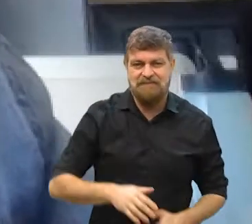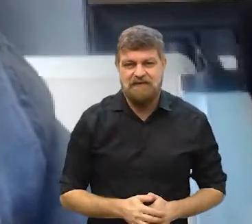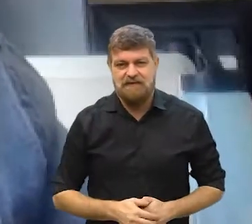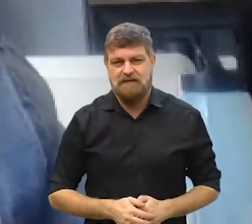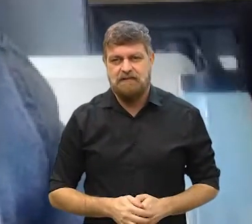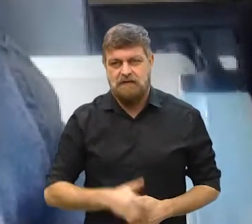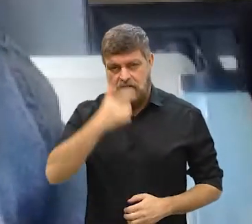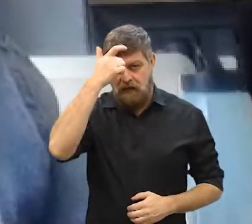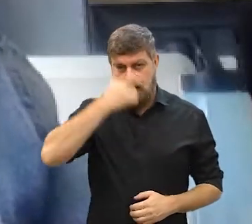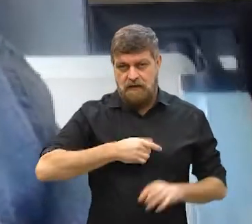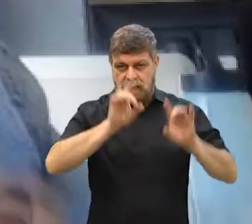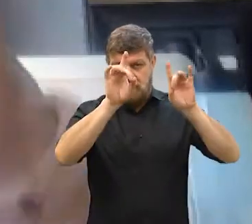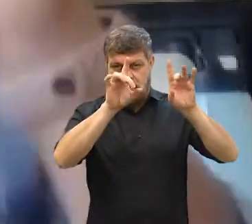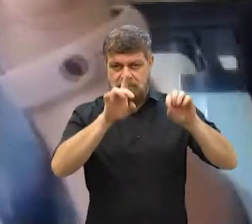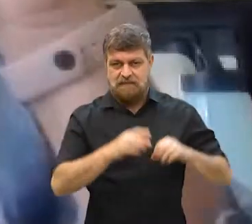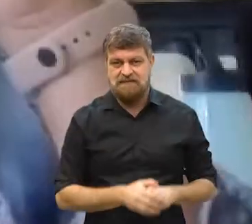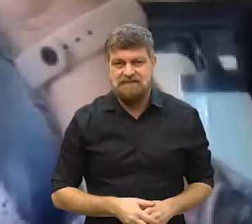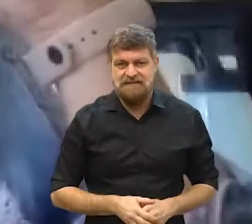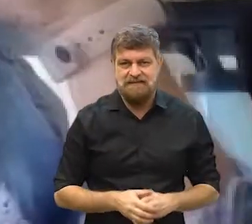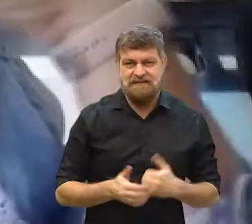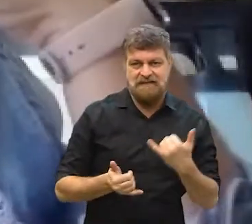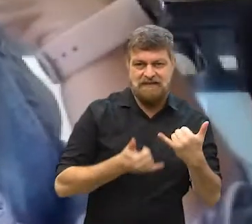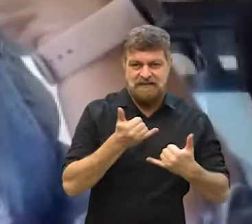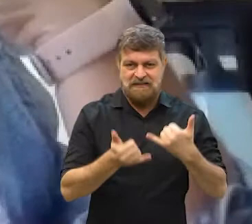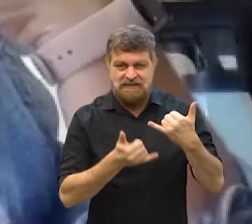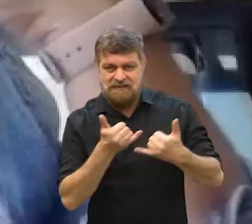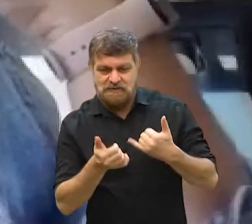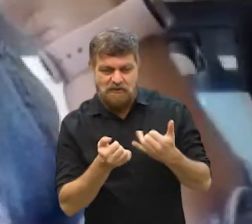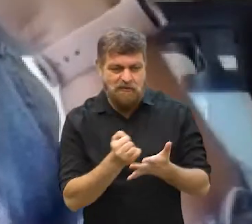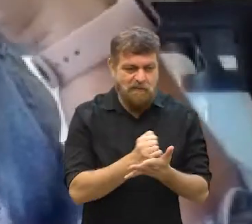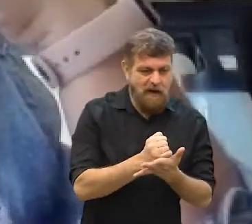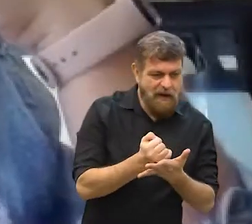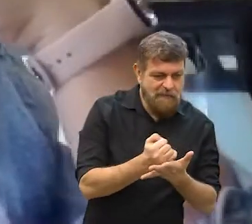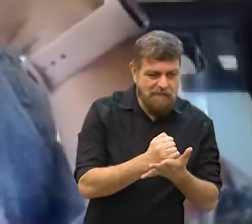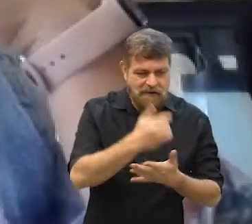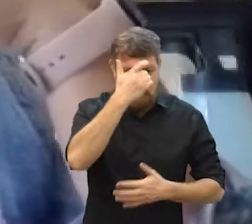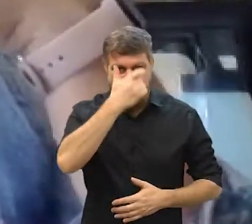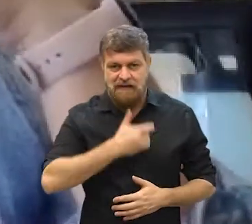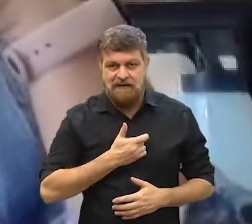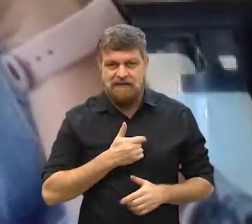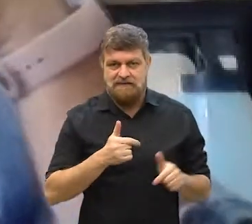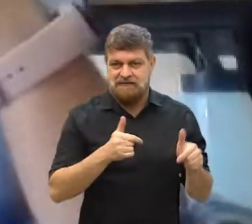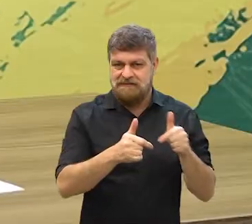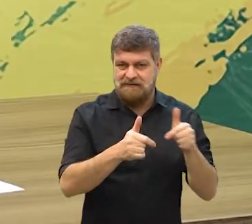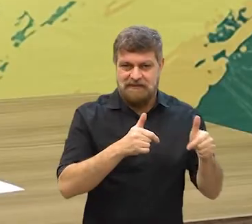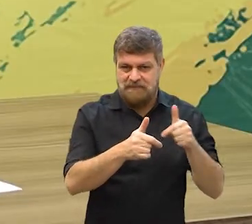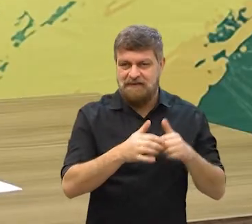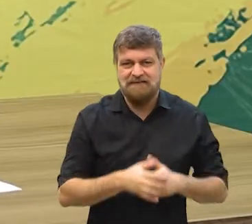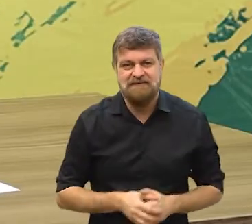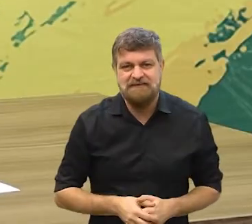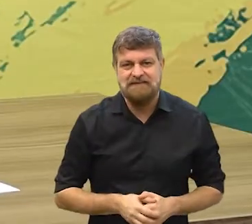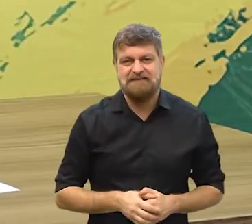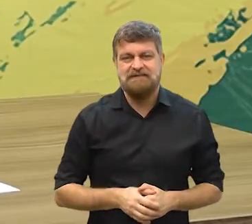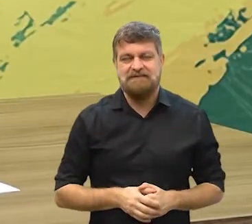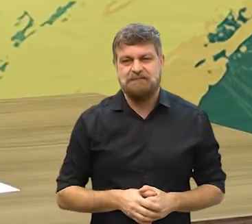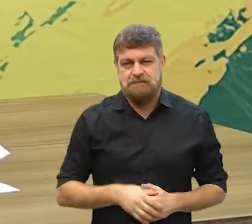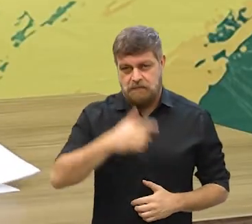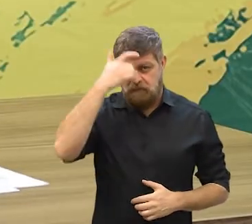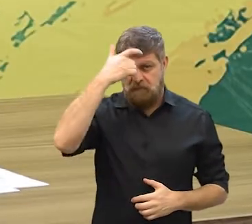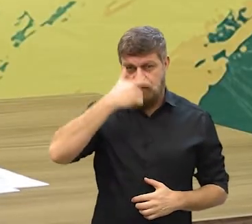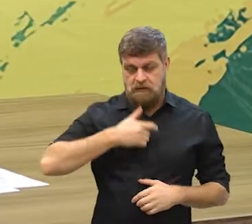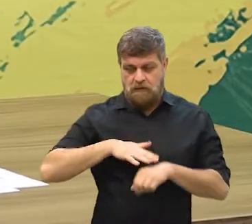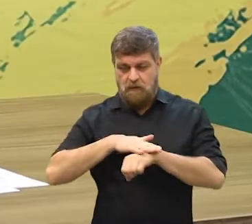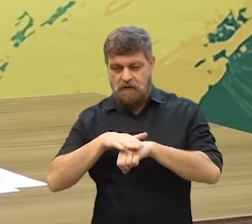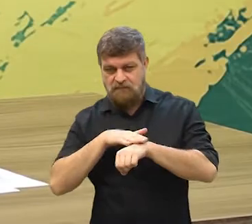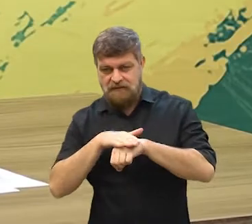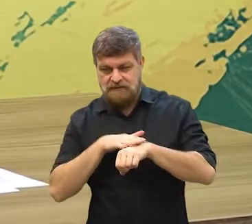E especialidade em jogos, sempre quis trabalhar com jogos. Bom, eu estava inclusive conversando